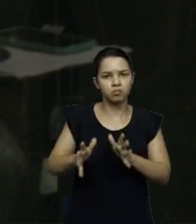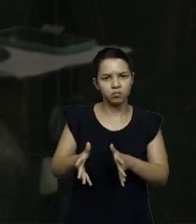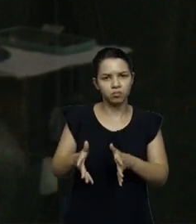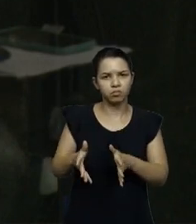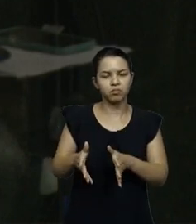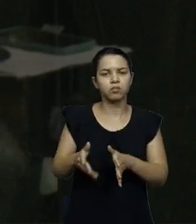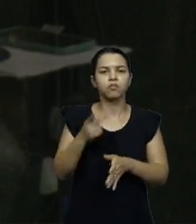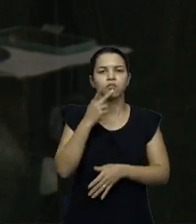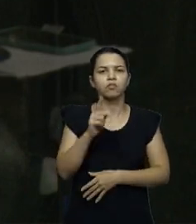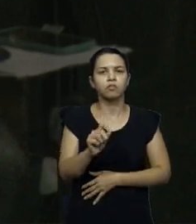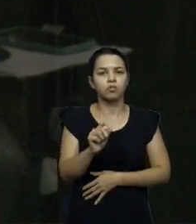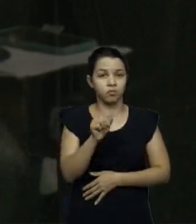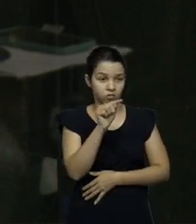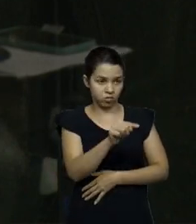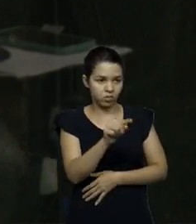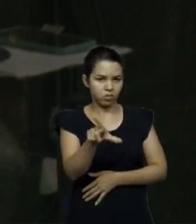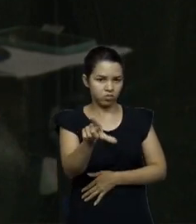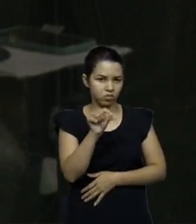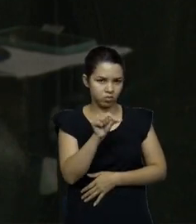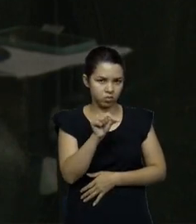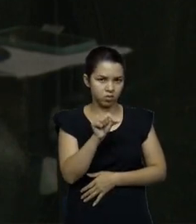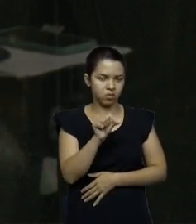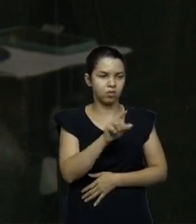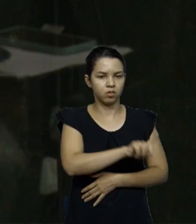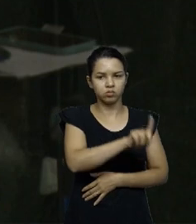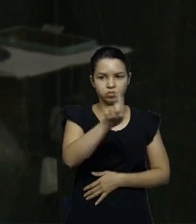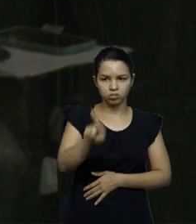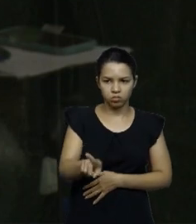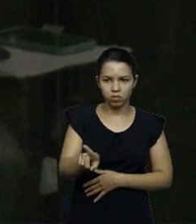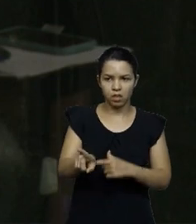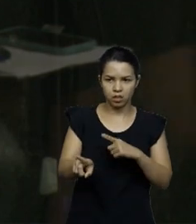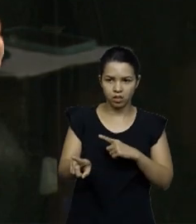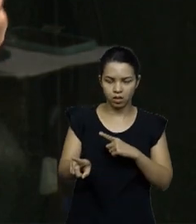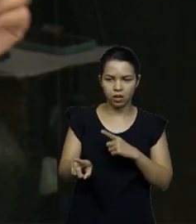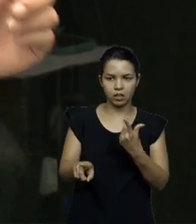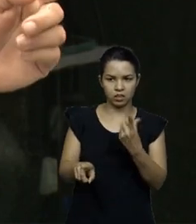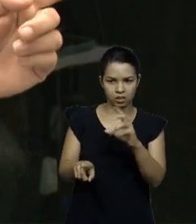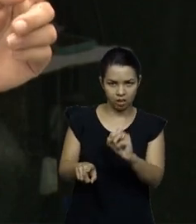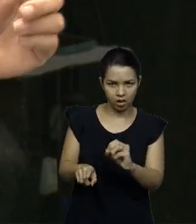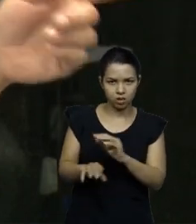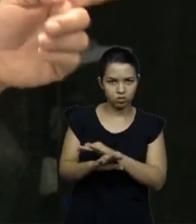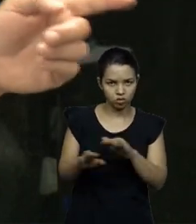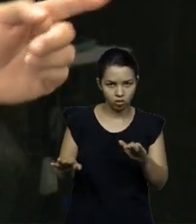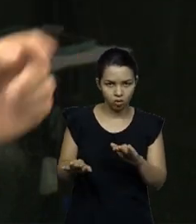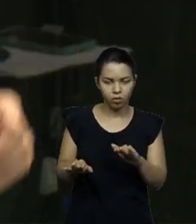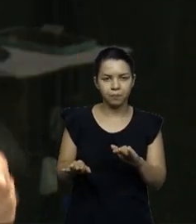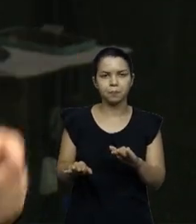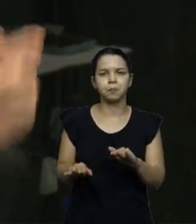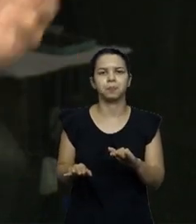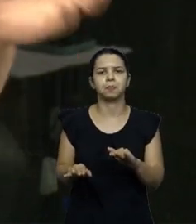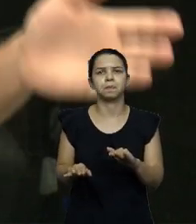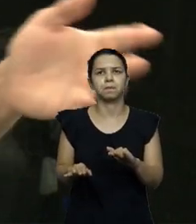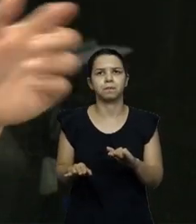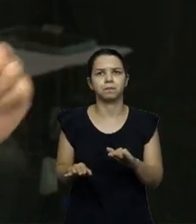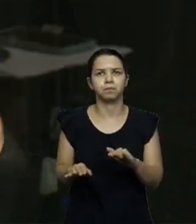o que você escolheu 20 se apresentou só tem 10 correto para você voltar a ser a a